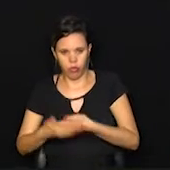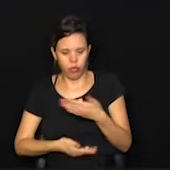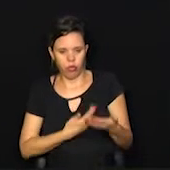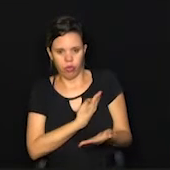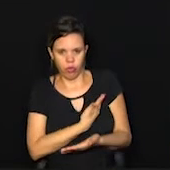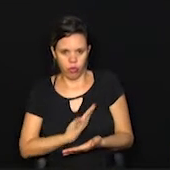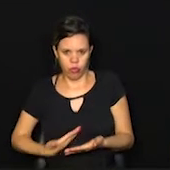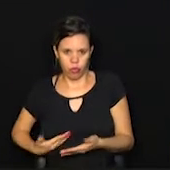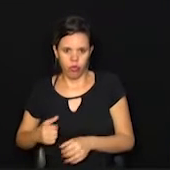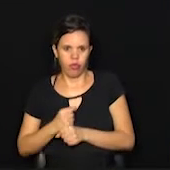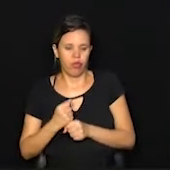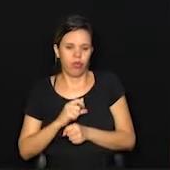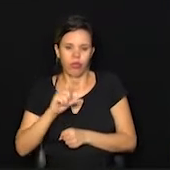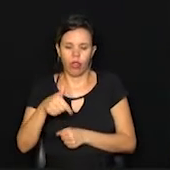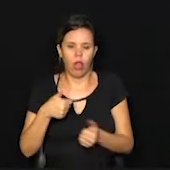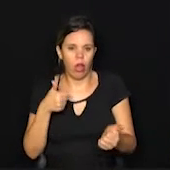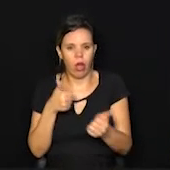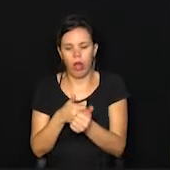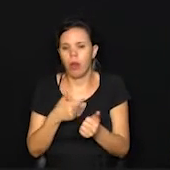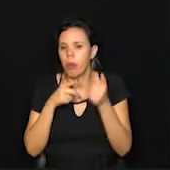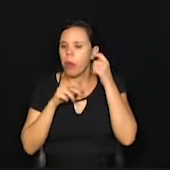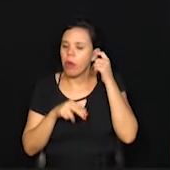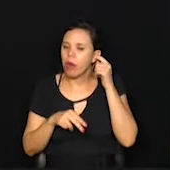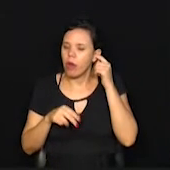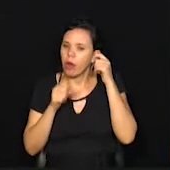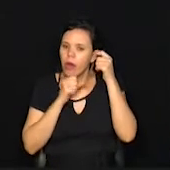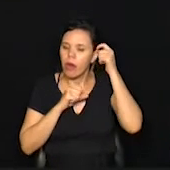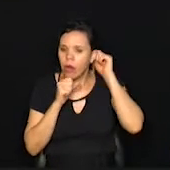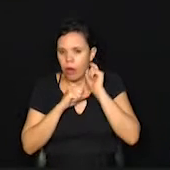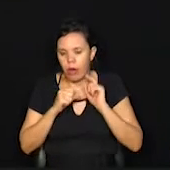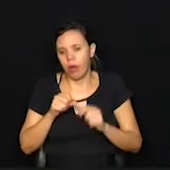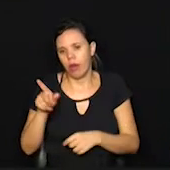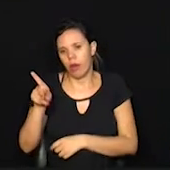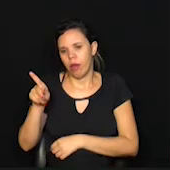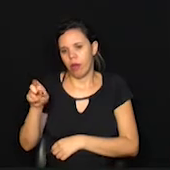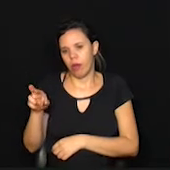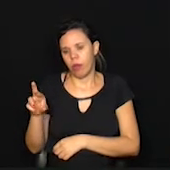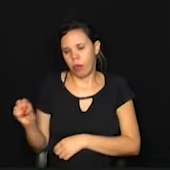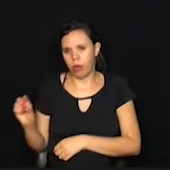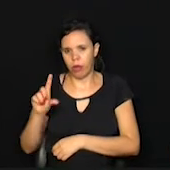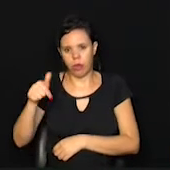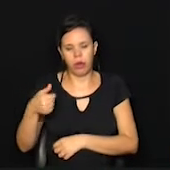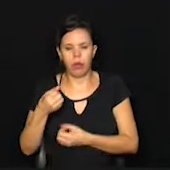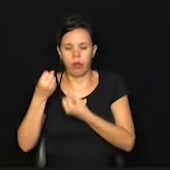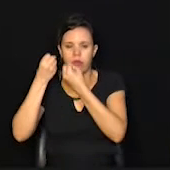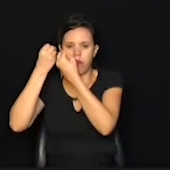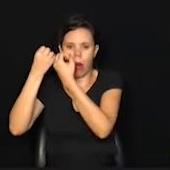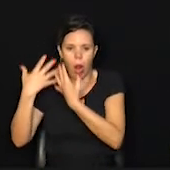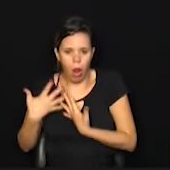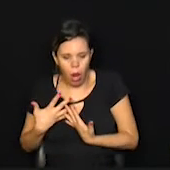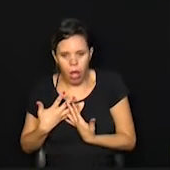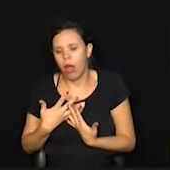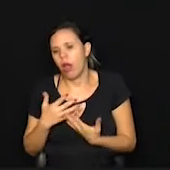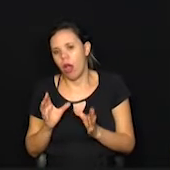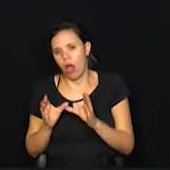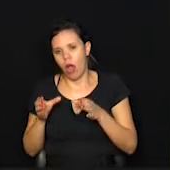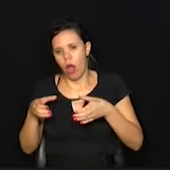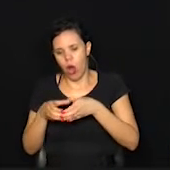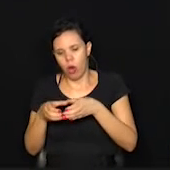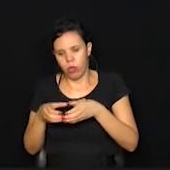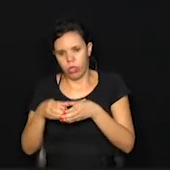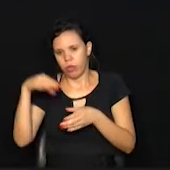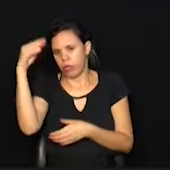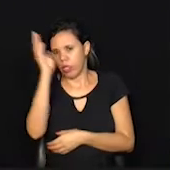Dilma e eu acompanhei meu irmão mais velho o Pedro por um depoimento à comissão nacional